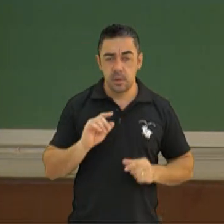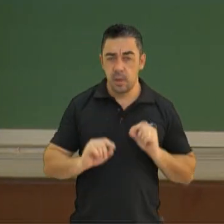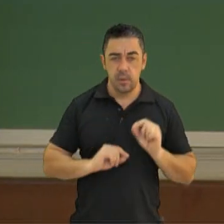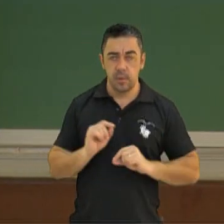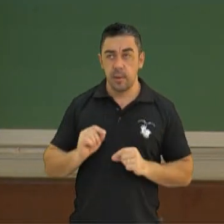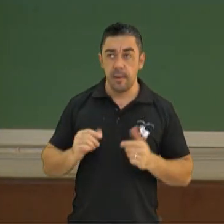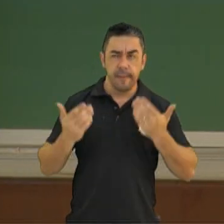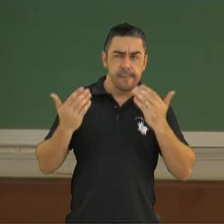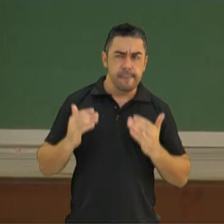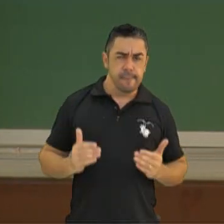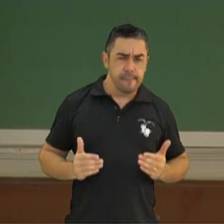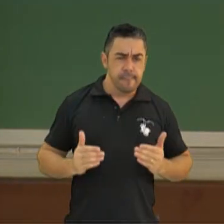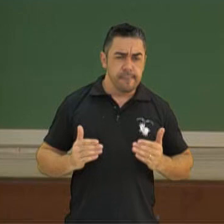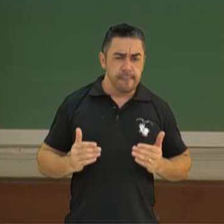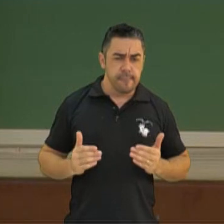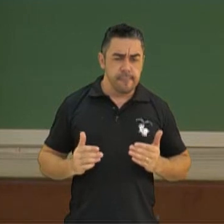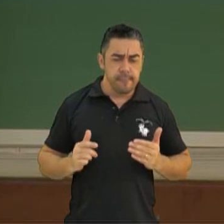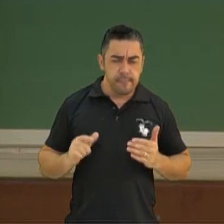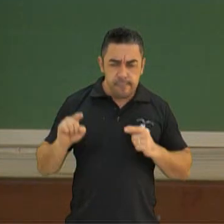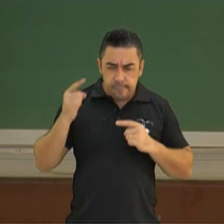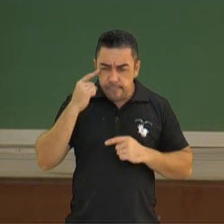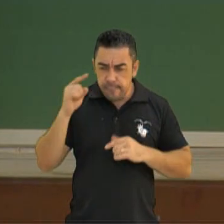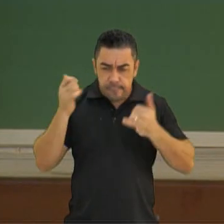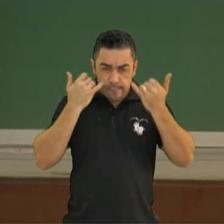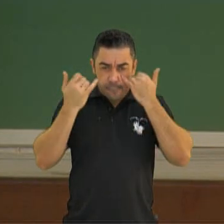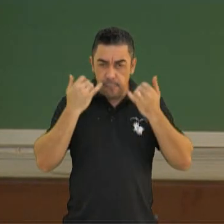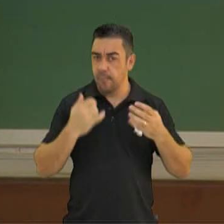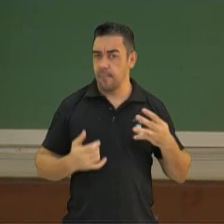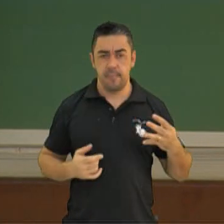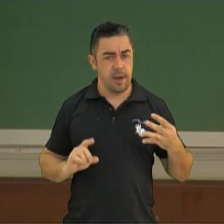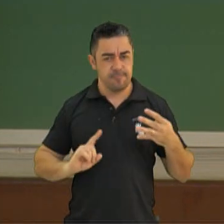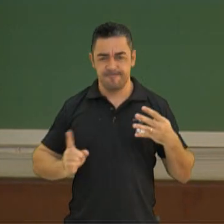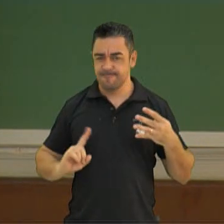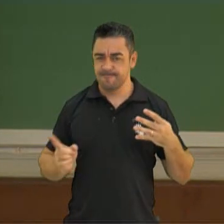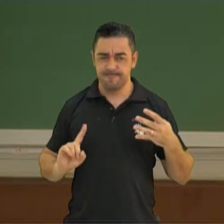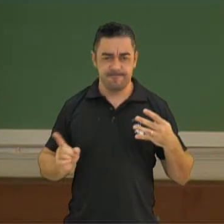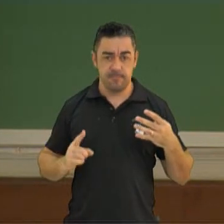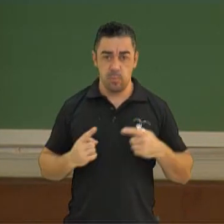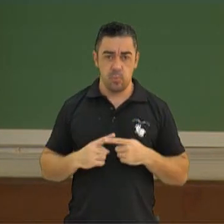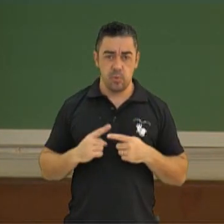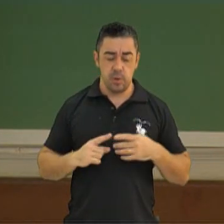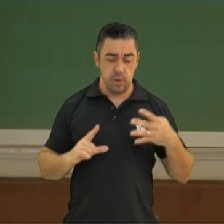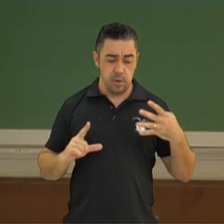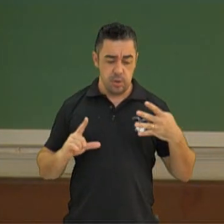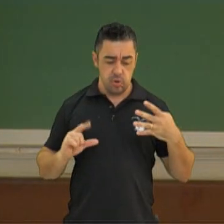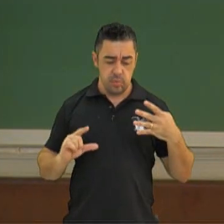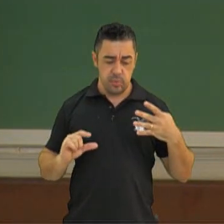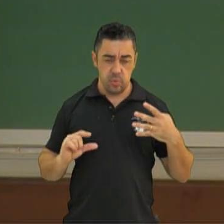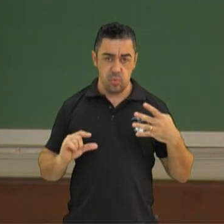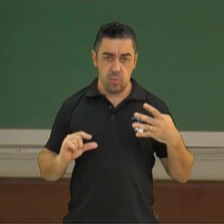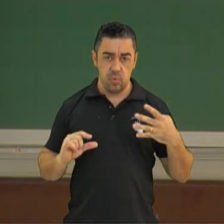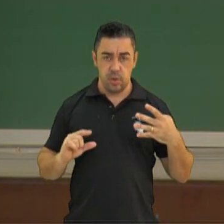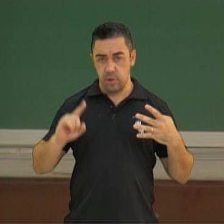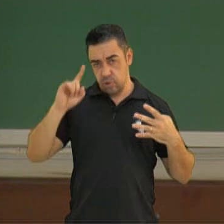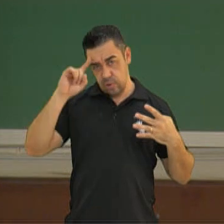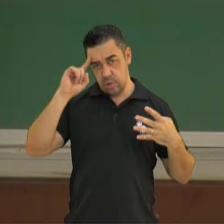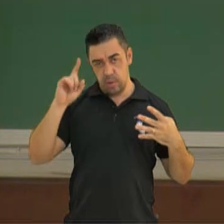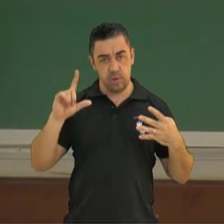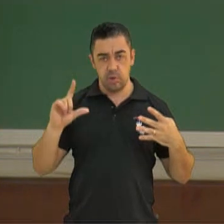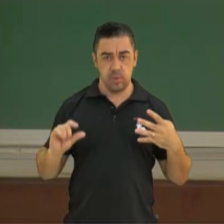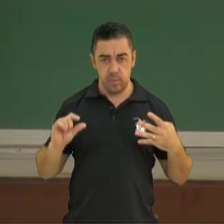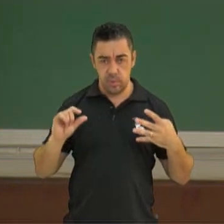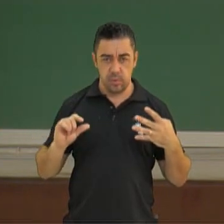fosse analisar e tirar as opções, o 4 não era uma opção, né? Porque se eu diminuir a quantidade de dias, eu não posso diminuir